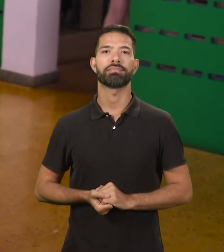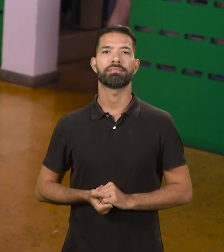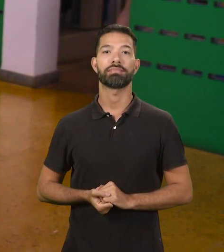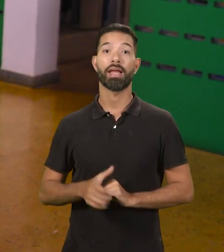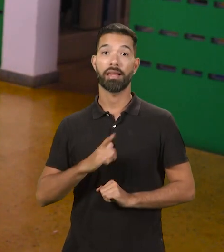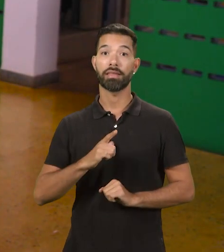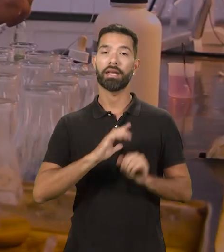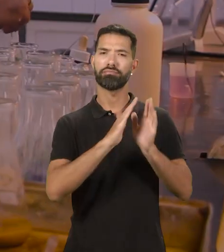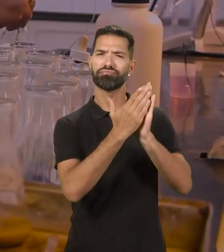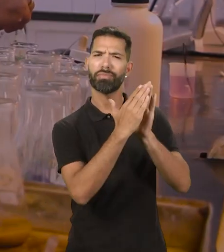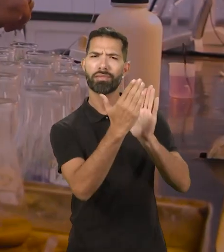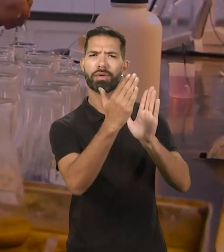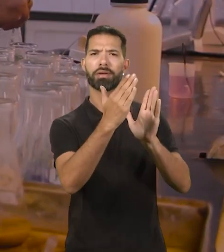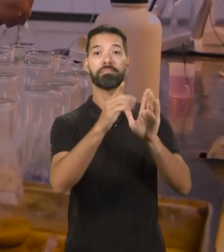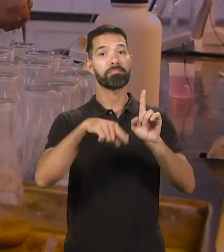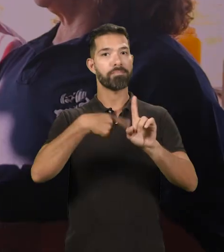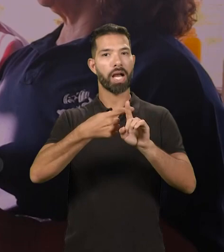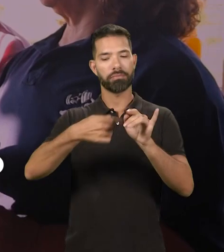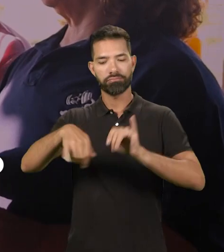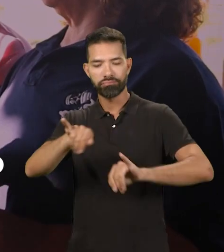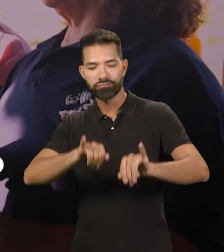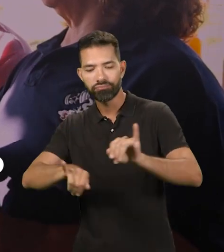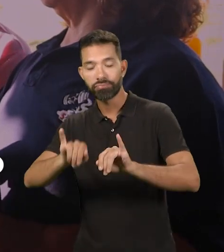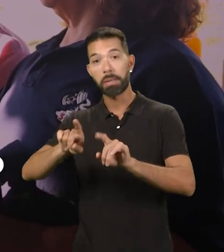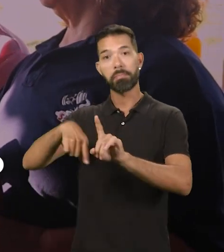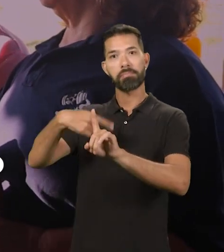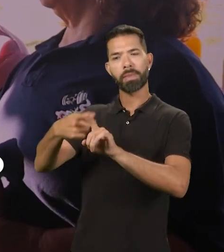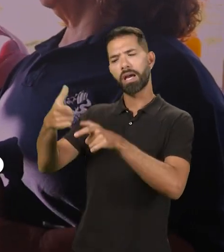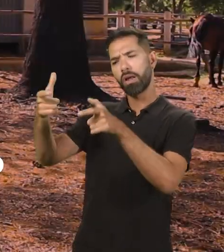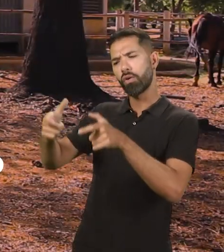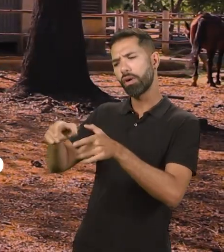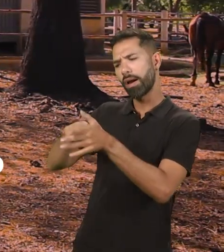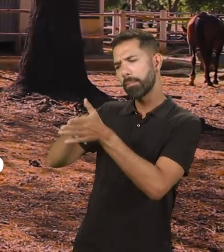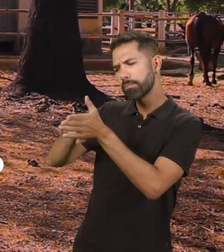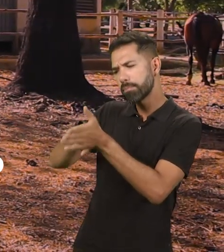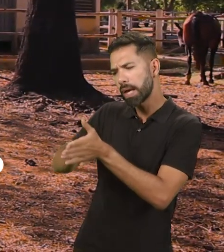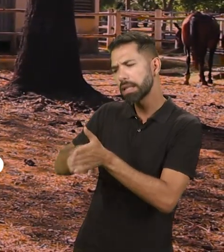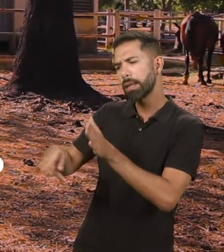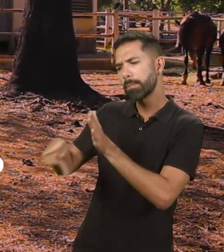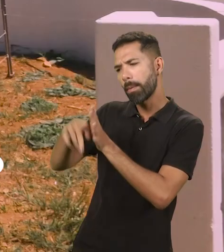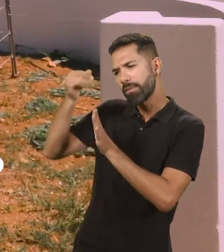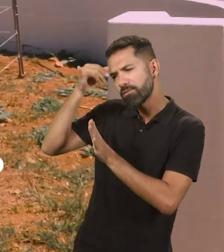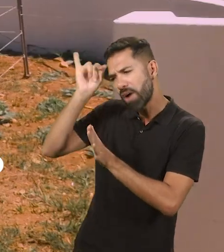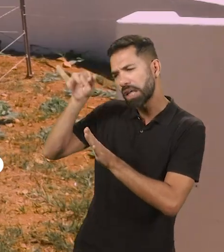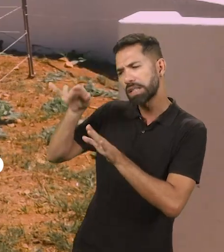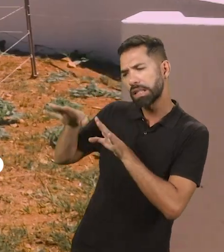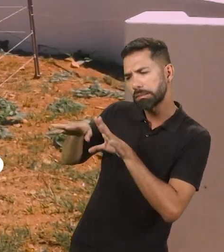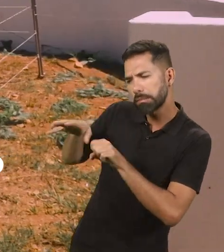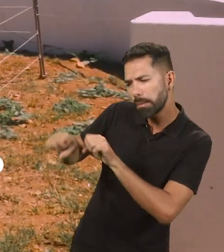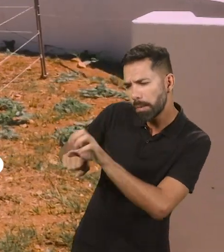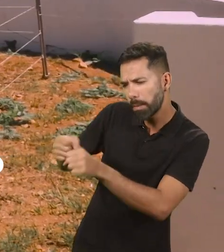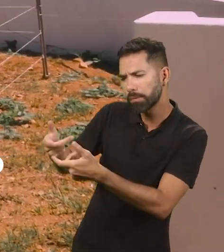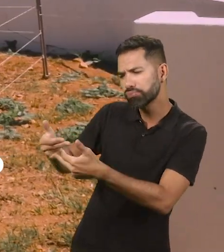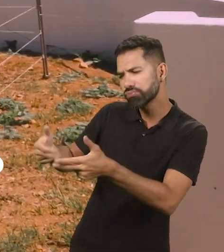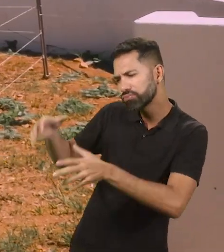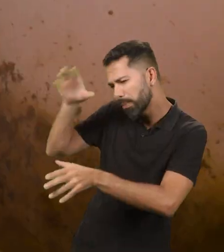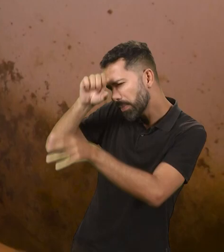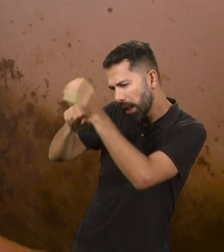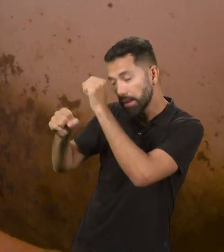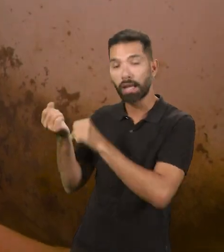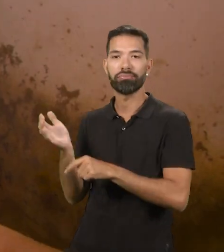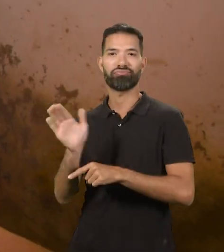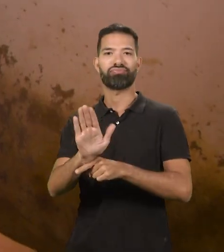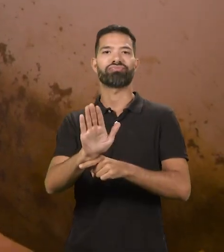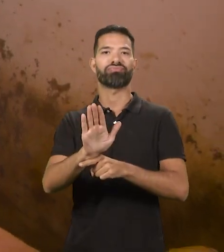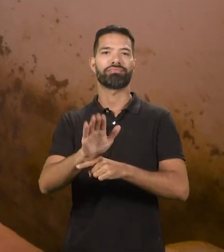A biblioteca, os laboratórios e a fazenda experimental sustentam os esforços em oferecer os melhores